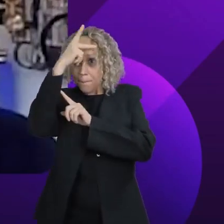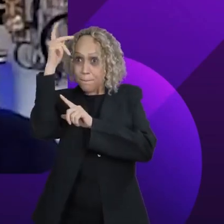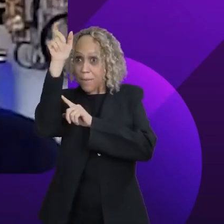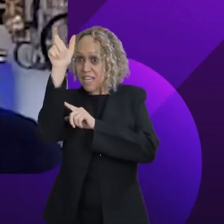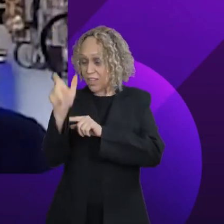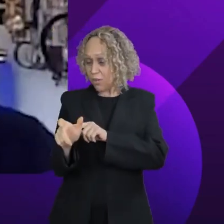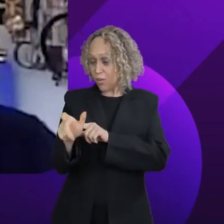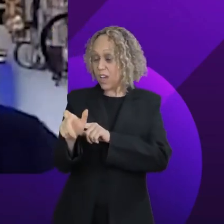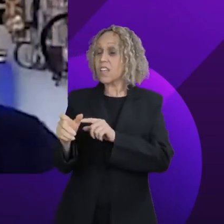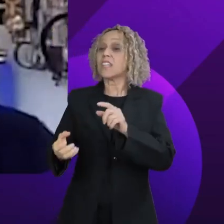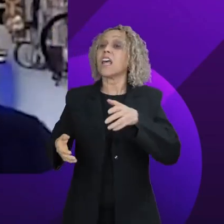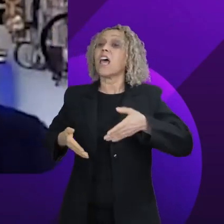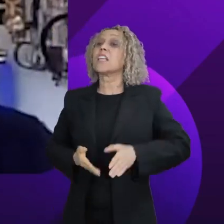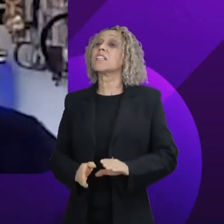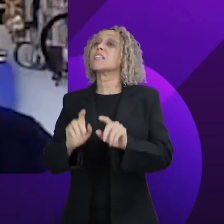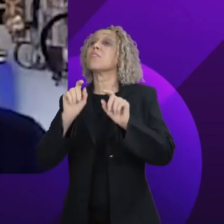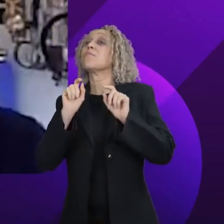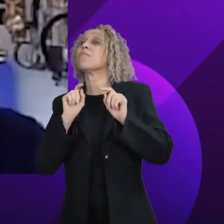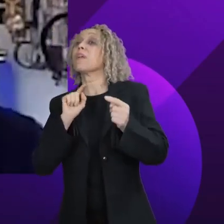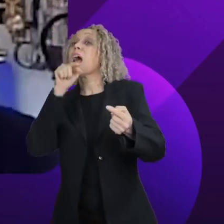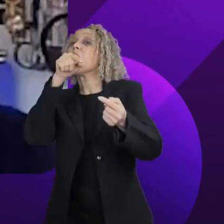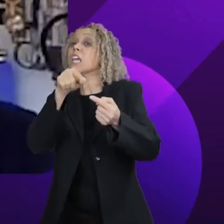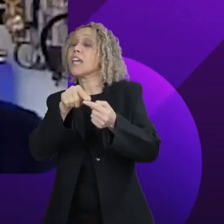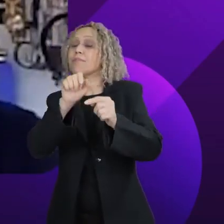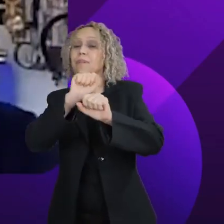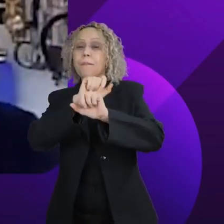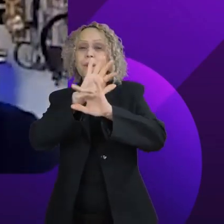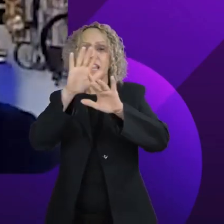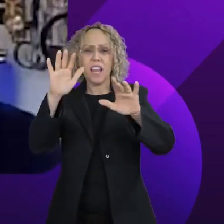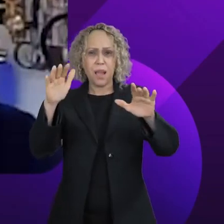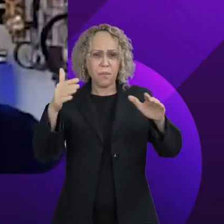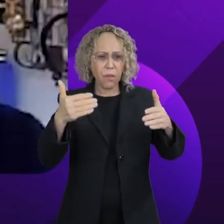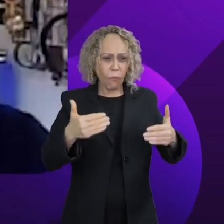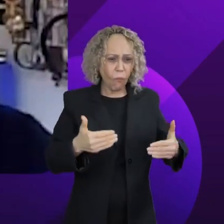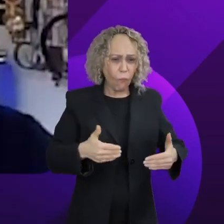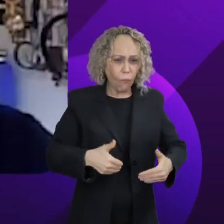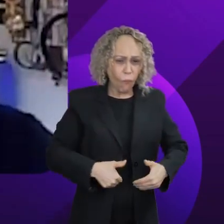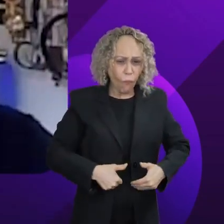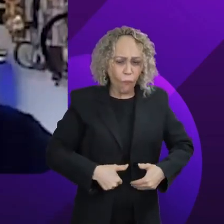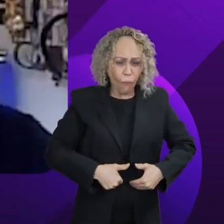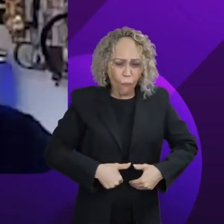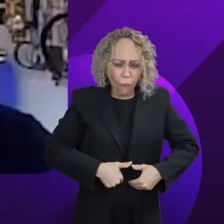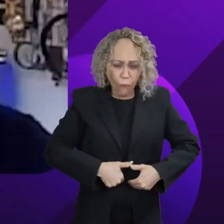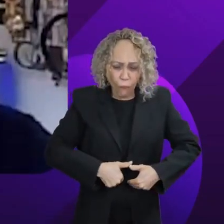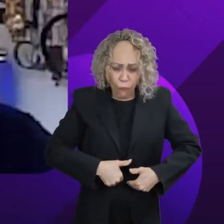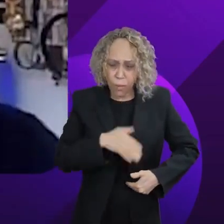fome. Assim, então, tem sido construídas